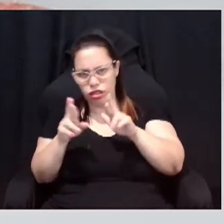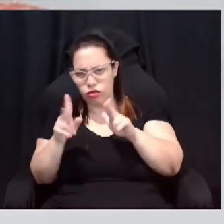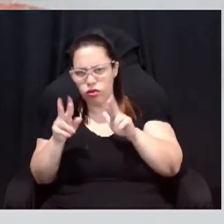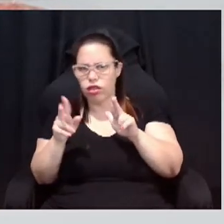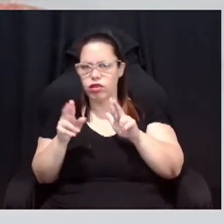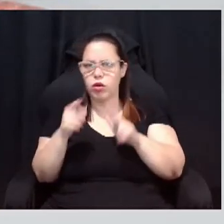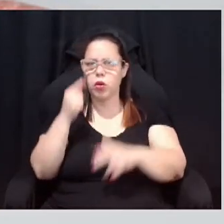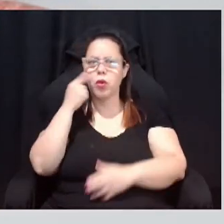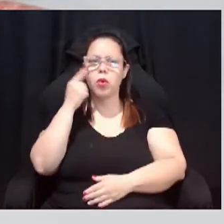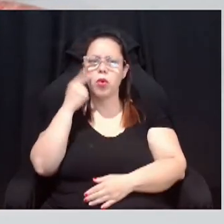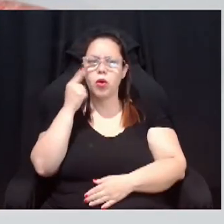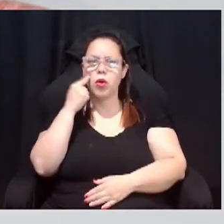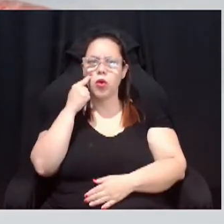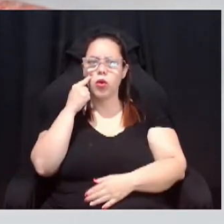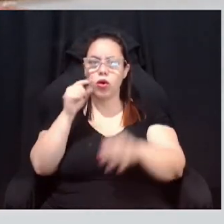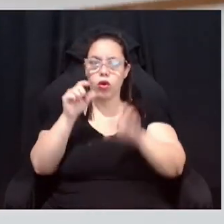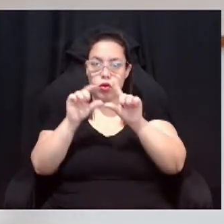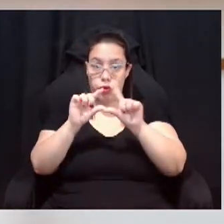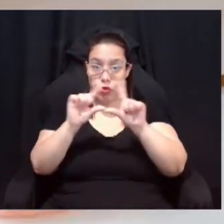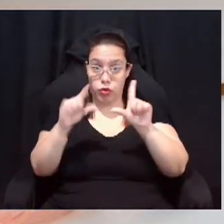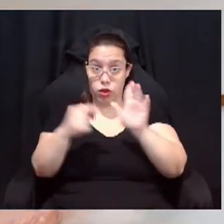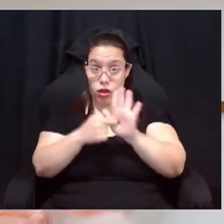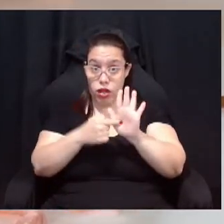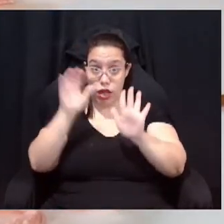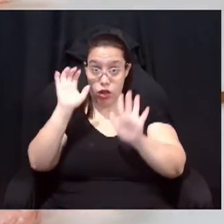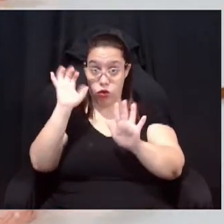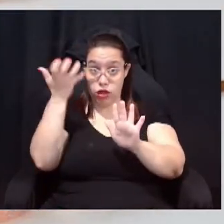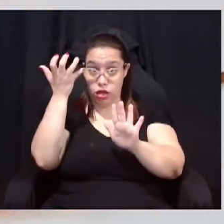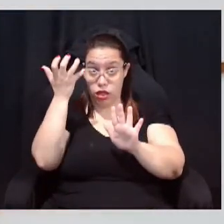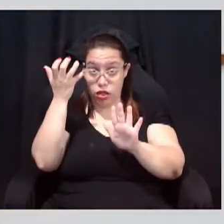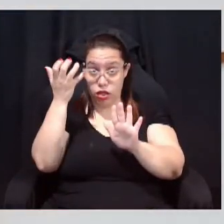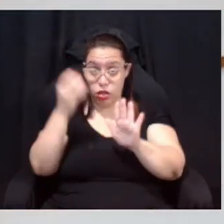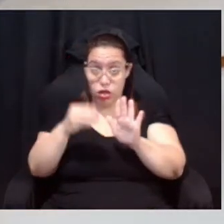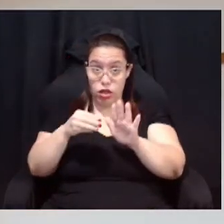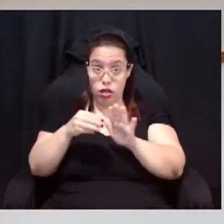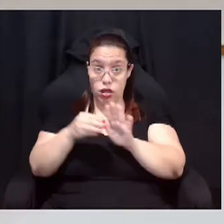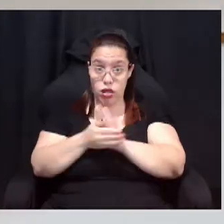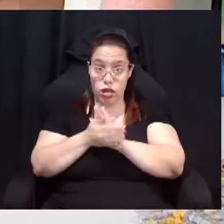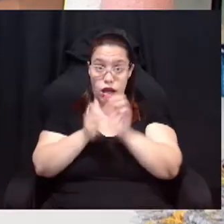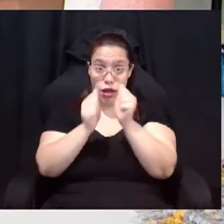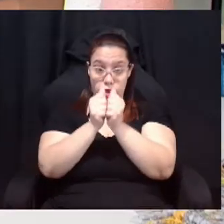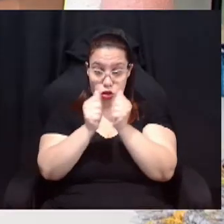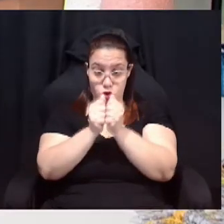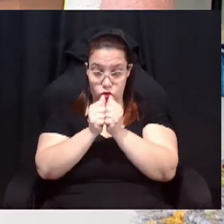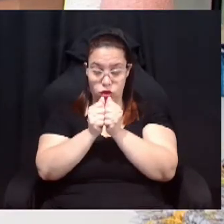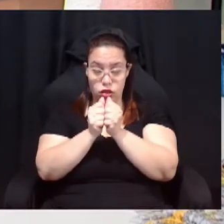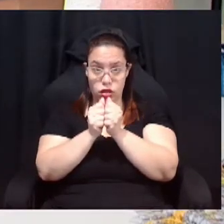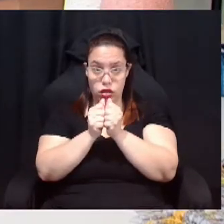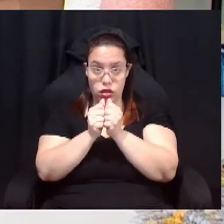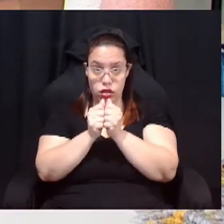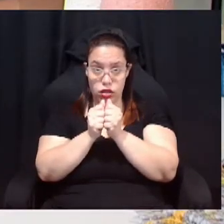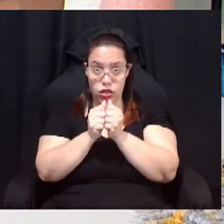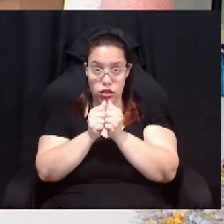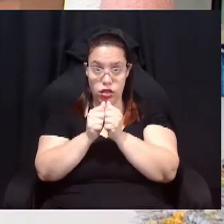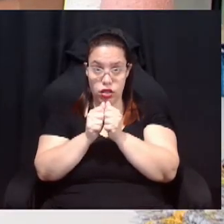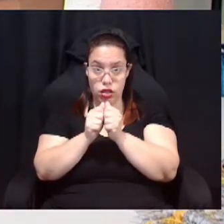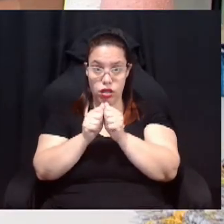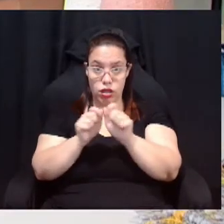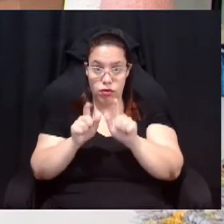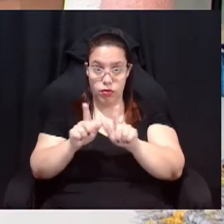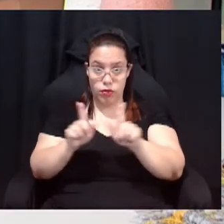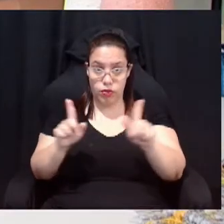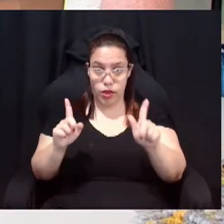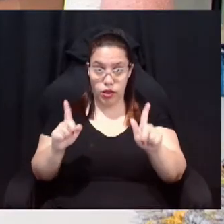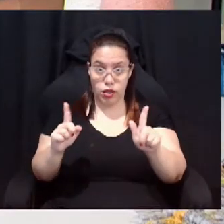esse posicionamento aqui aconteceu. As perninhas do meio estarem abraçadas pelas linhas da lateral, tá? Muito